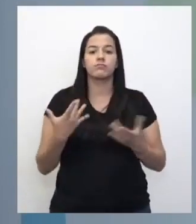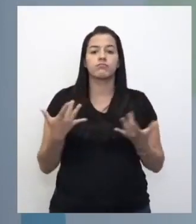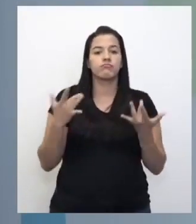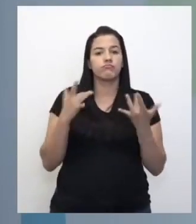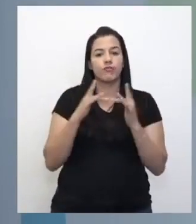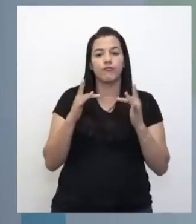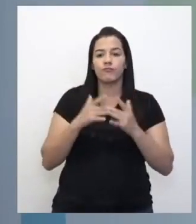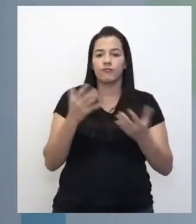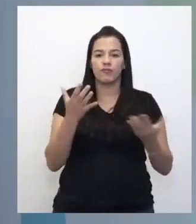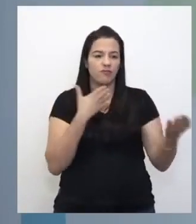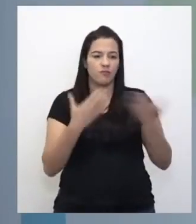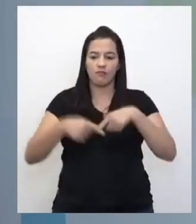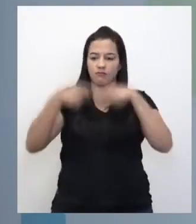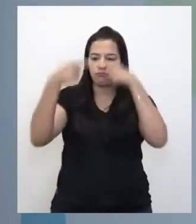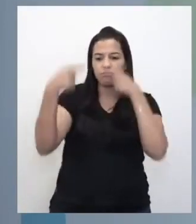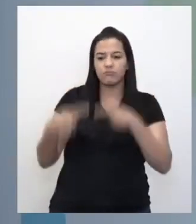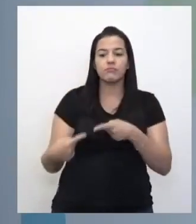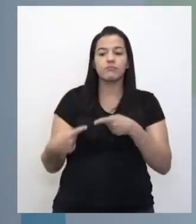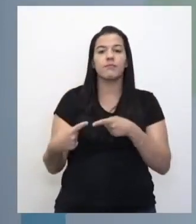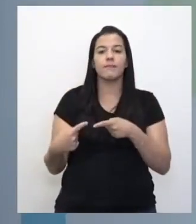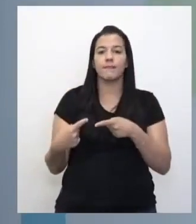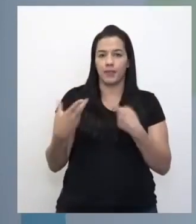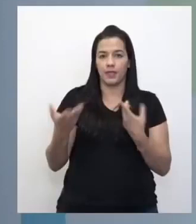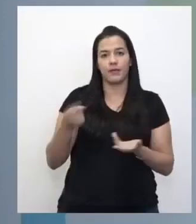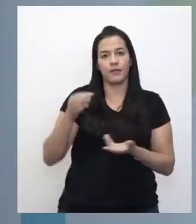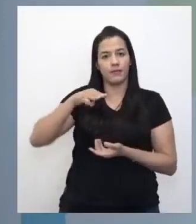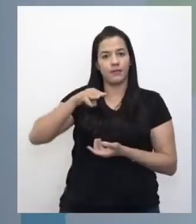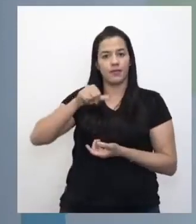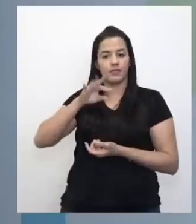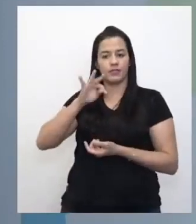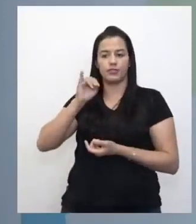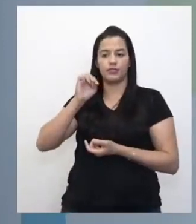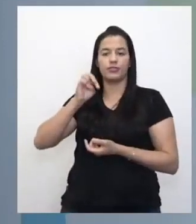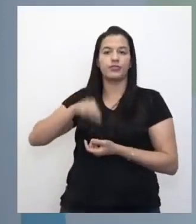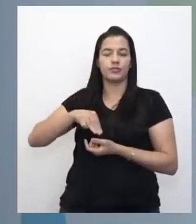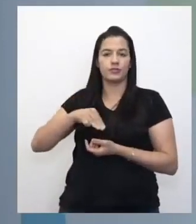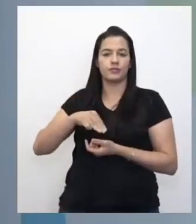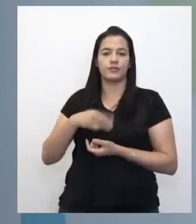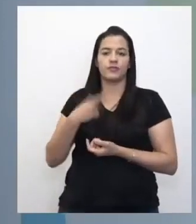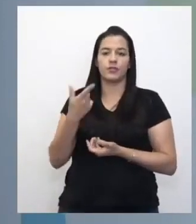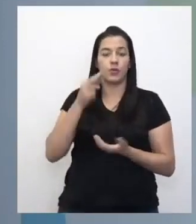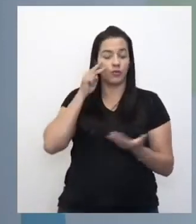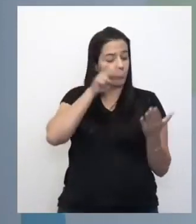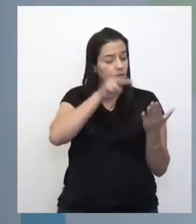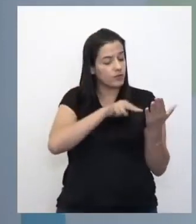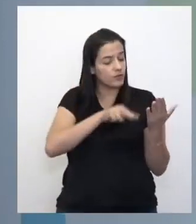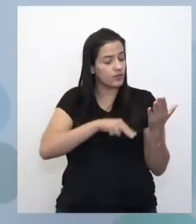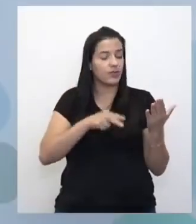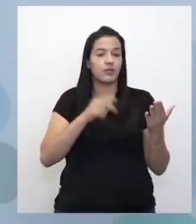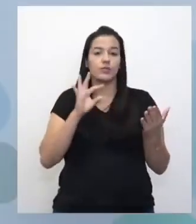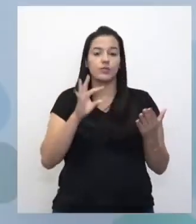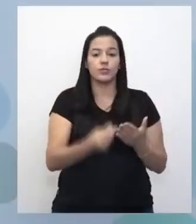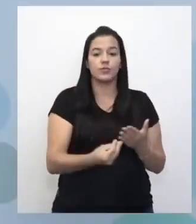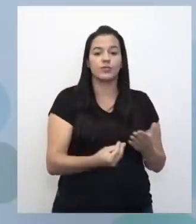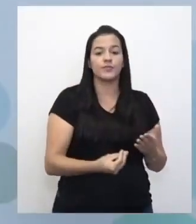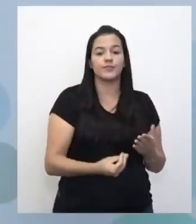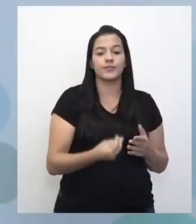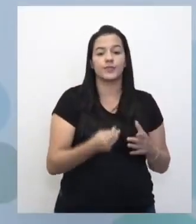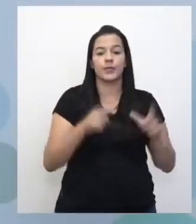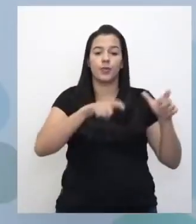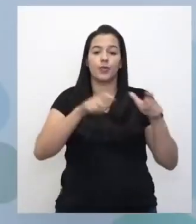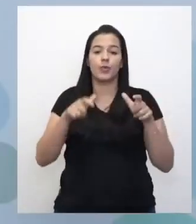de conflito, o Martim. Então, quando a gente lê um livro, a gente tem que perceber todos esses elementos. Então, Iracema e a natureza